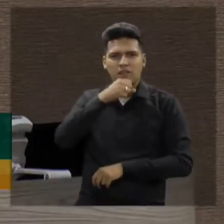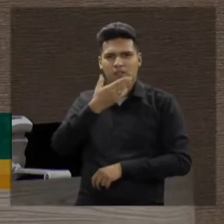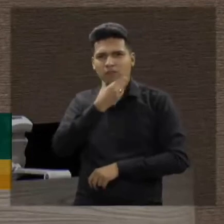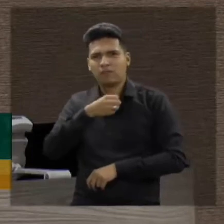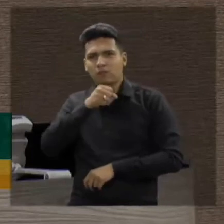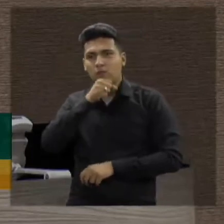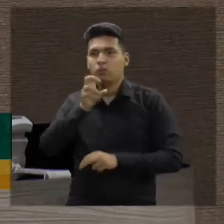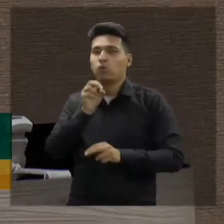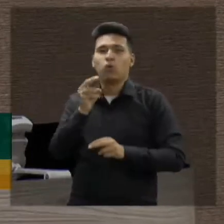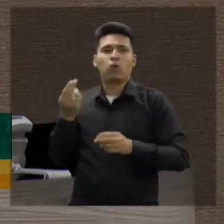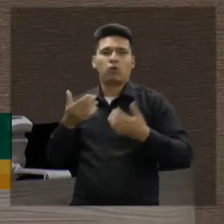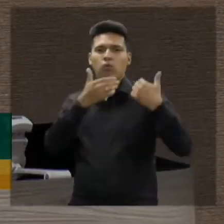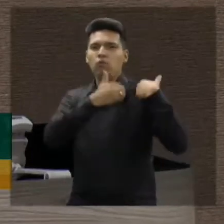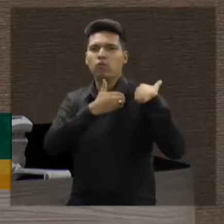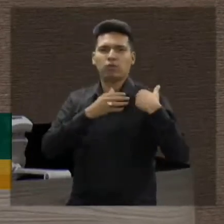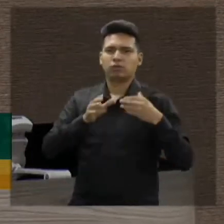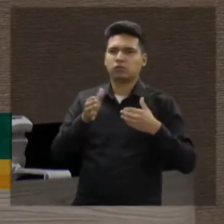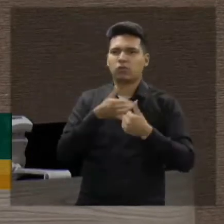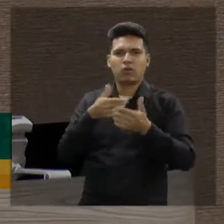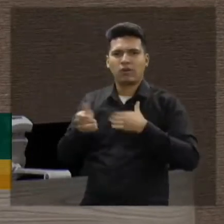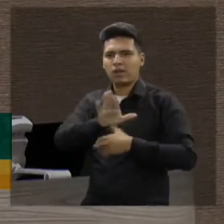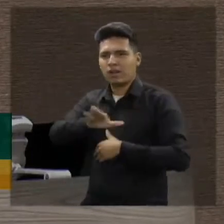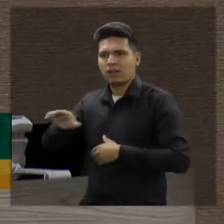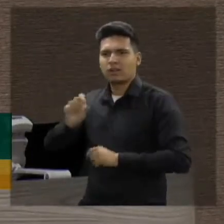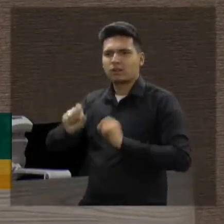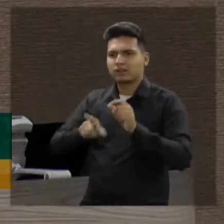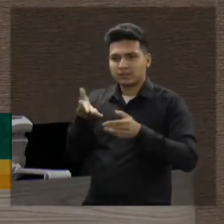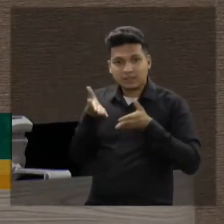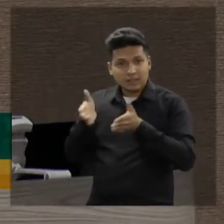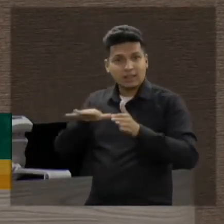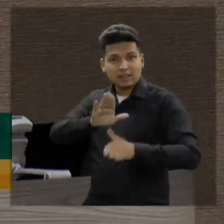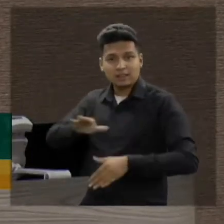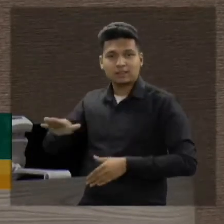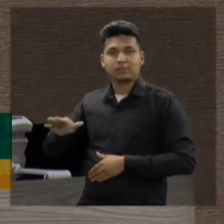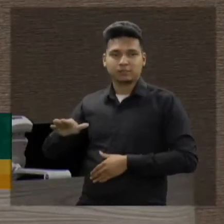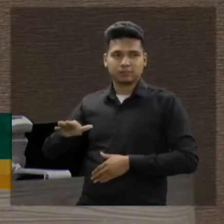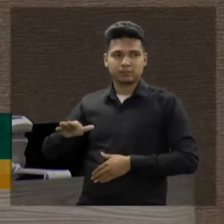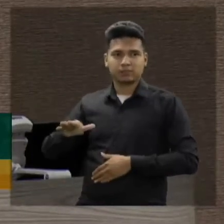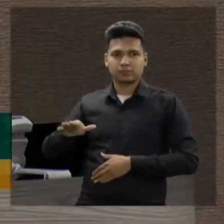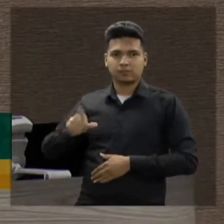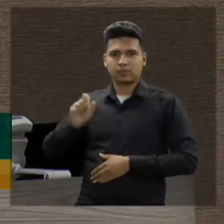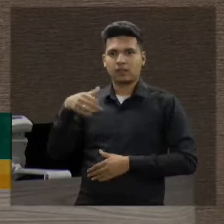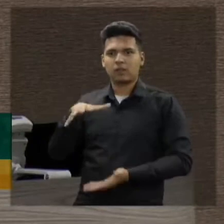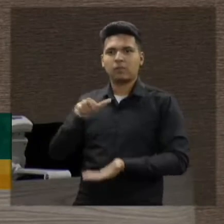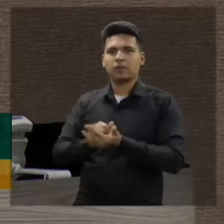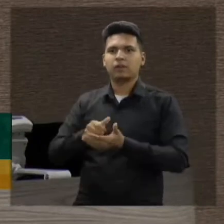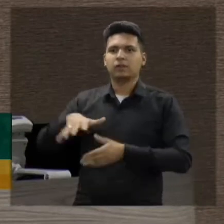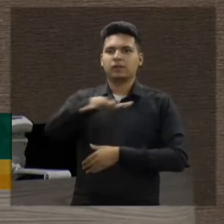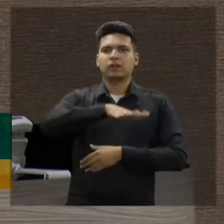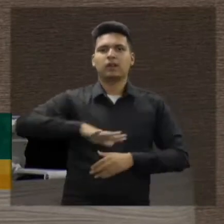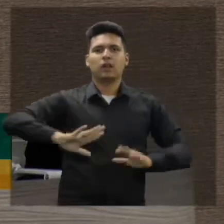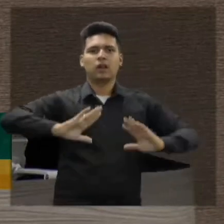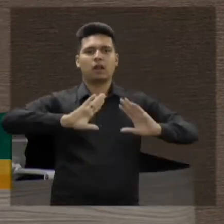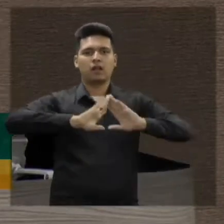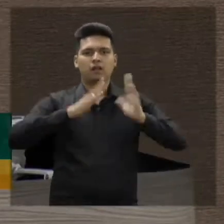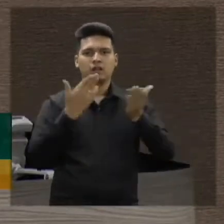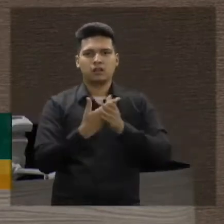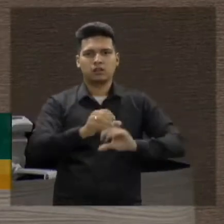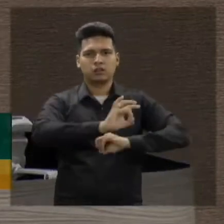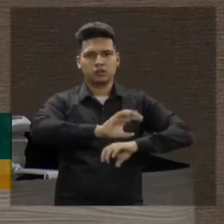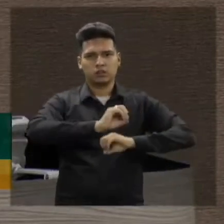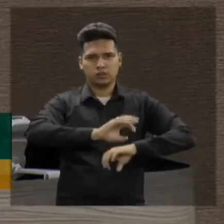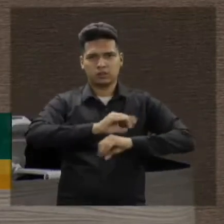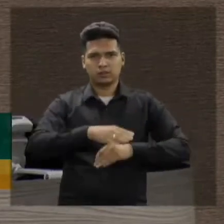responsável tutor por alguma criança que tem a sua criança matriculada na rede Municipal de